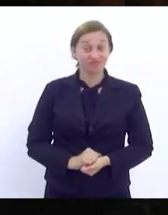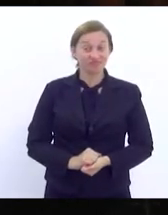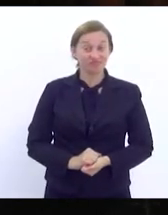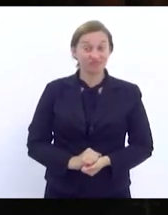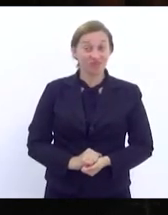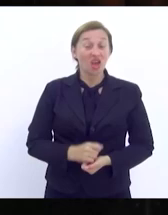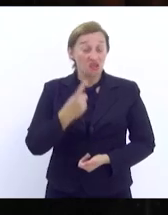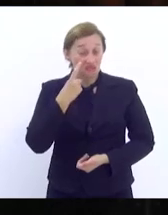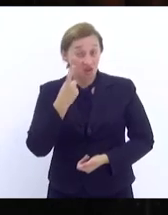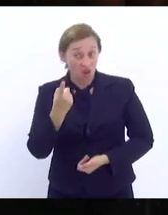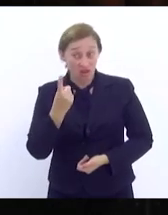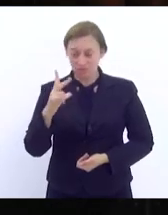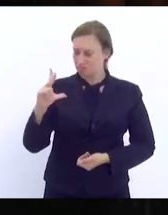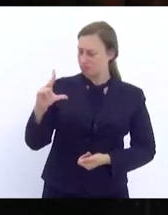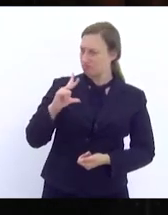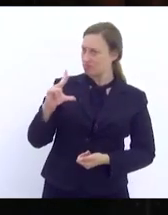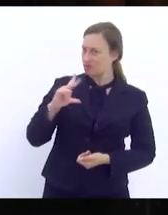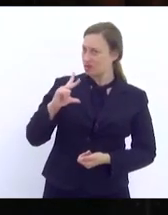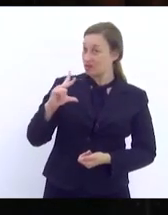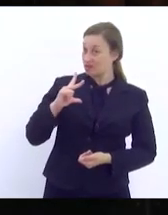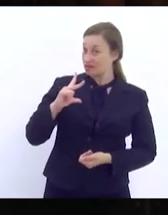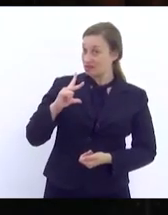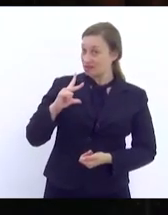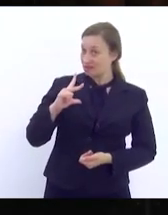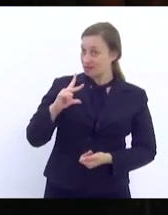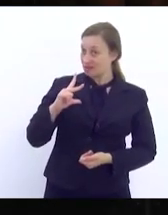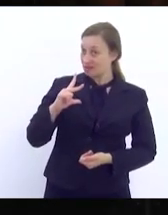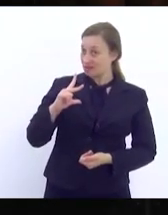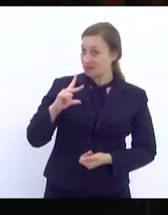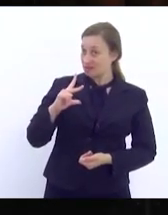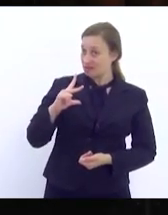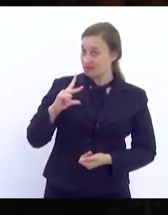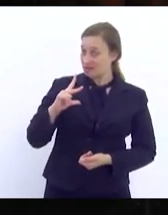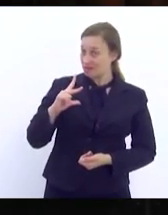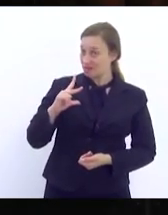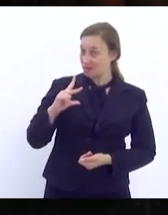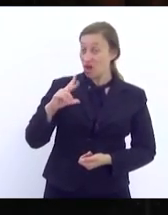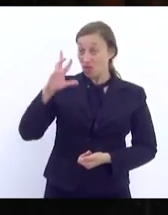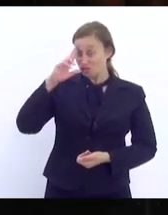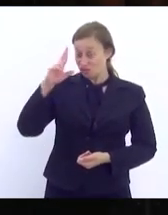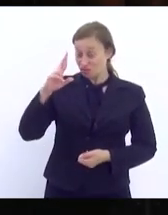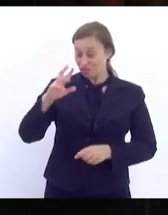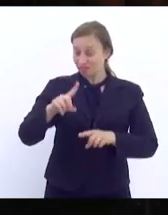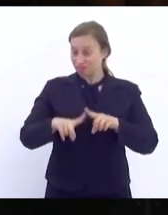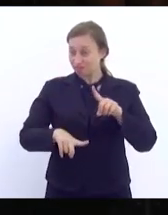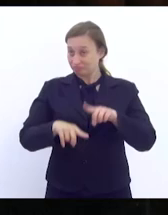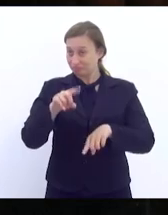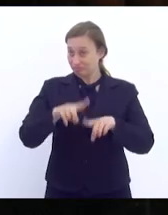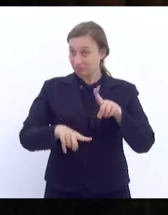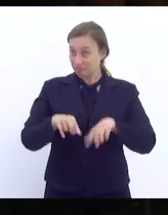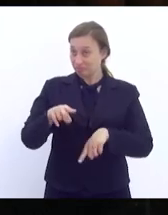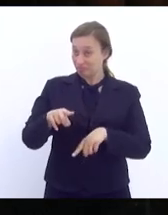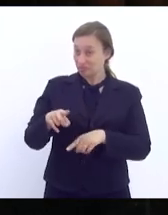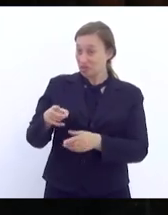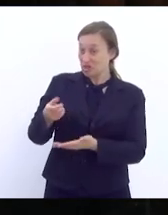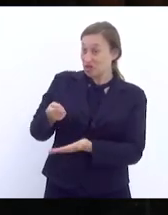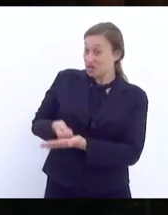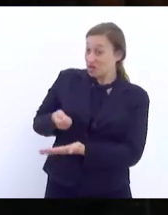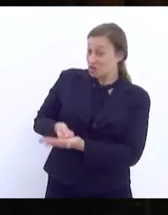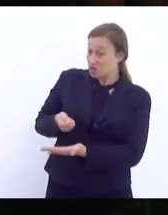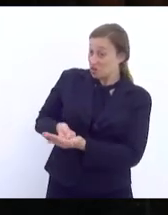esse privado torna-se fiel depositário da carga e assim faz a cobrança de taxas